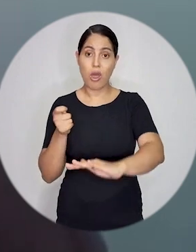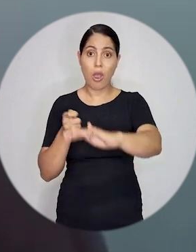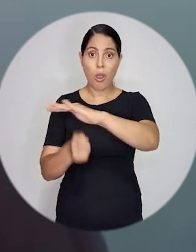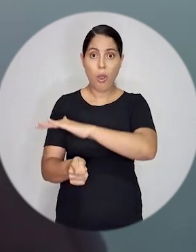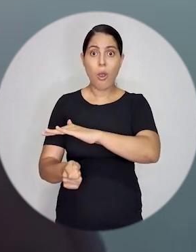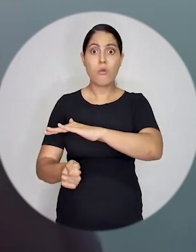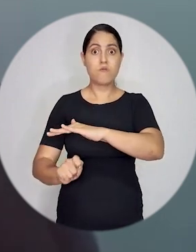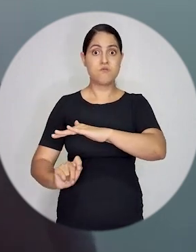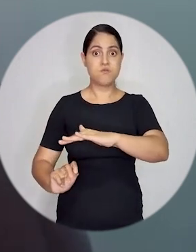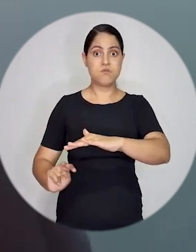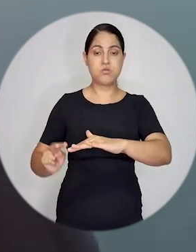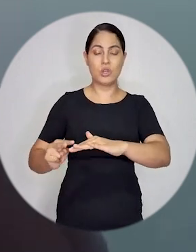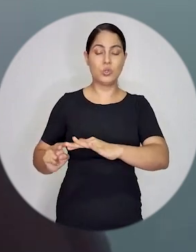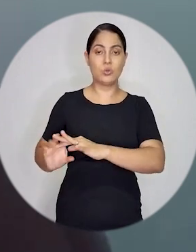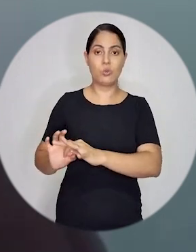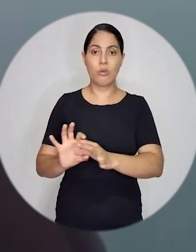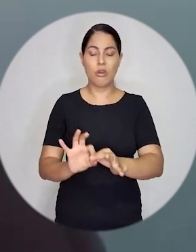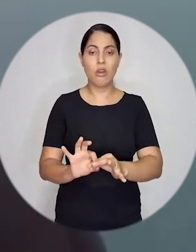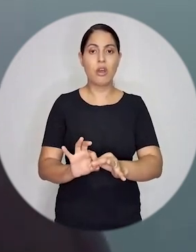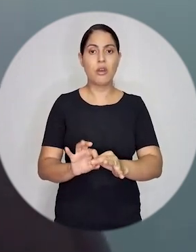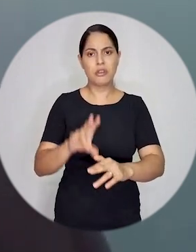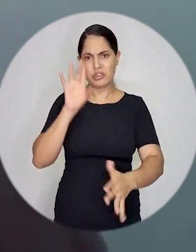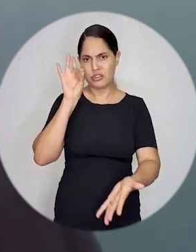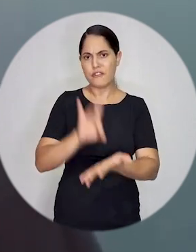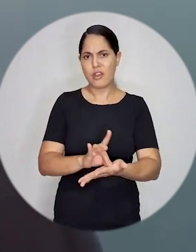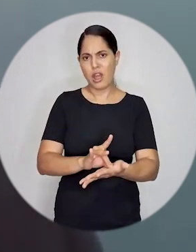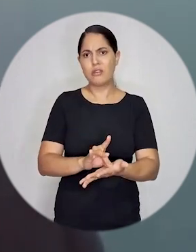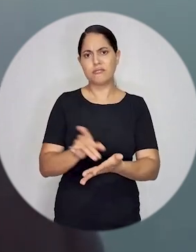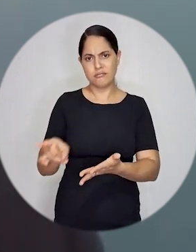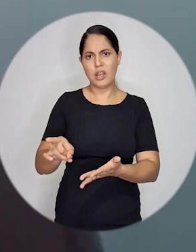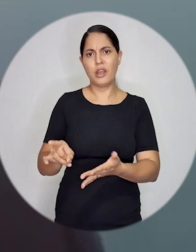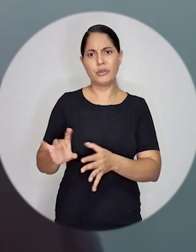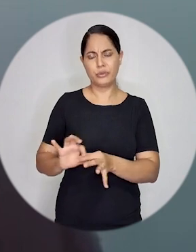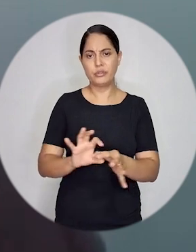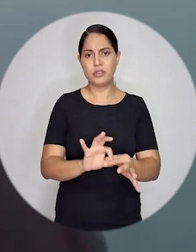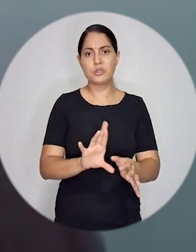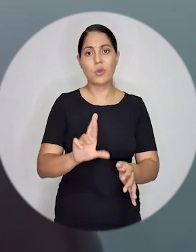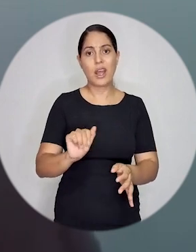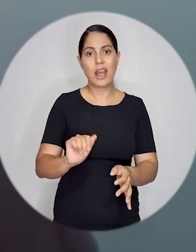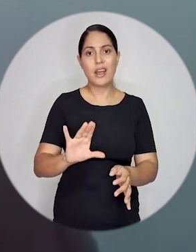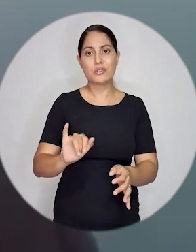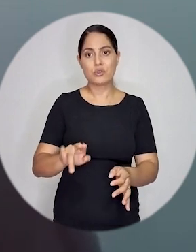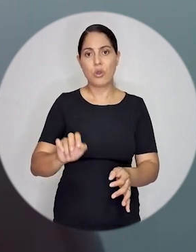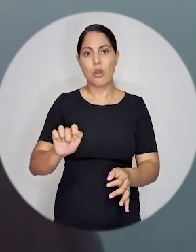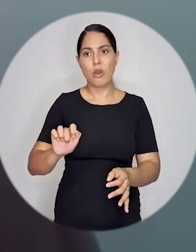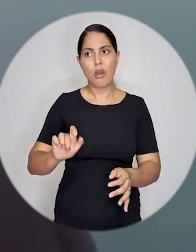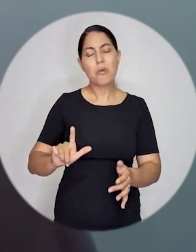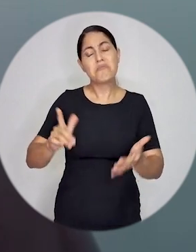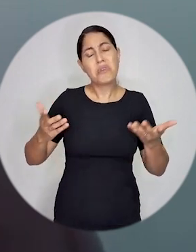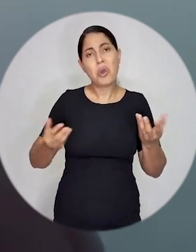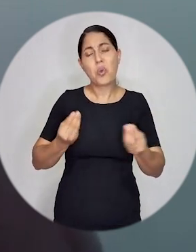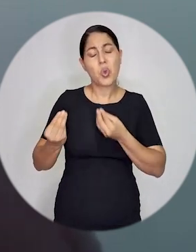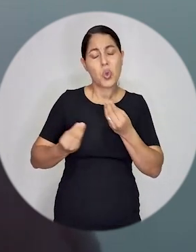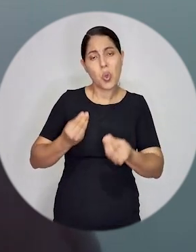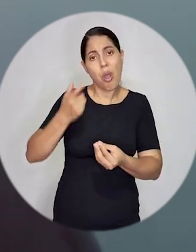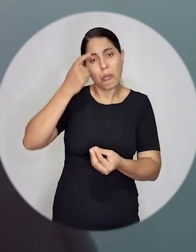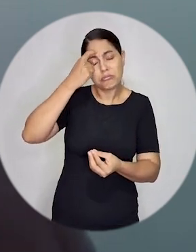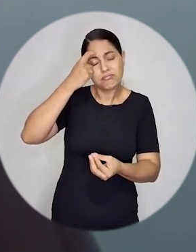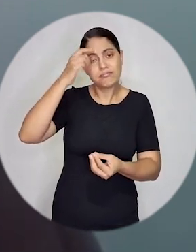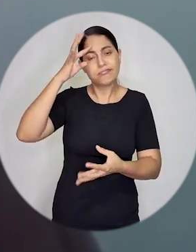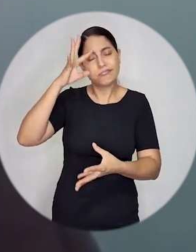relevância, né, em montantes relevantes para os atores públicos empregarem de forma racional na melhoria, na ampliação